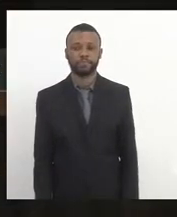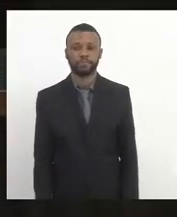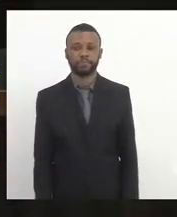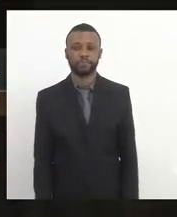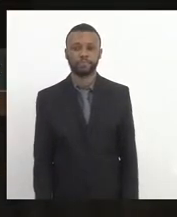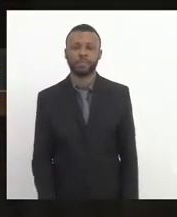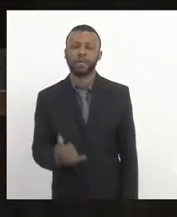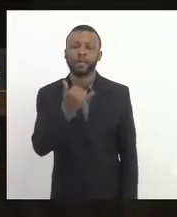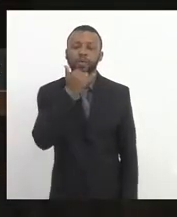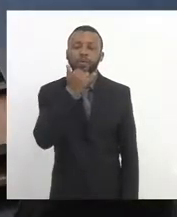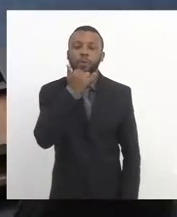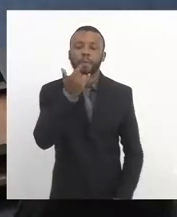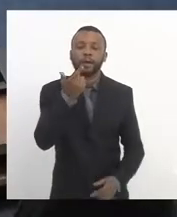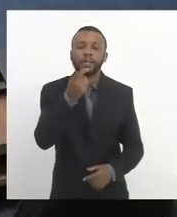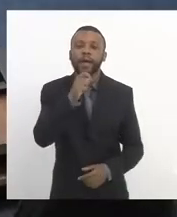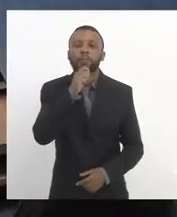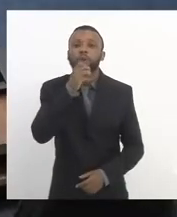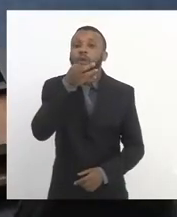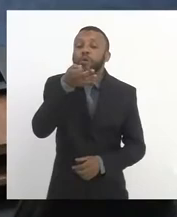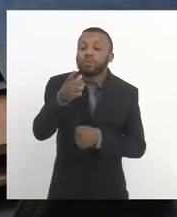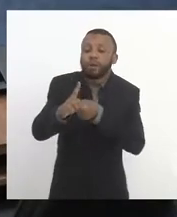Está sem som, Mônica.